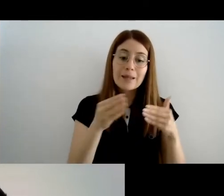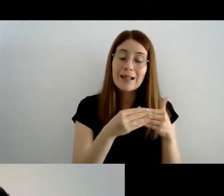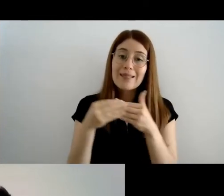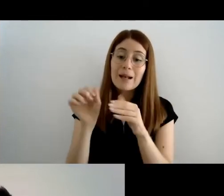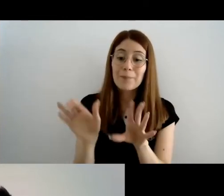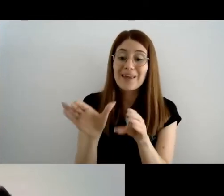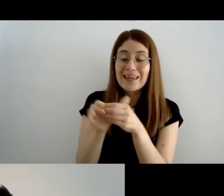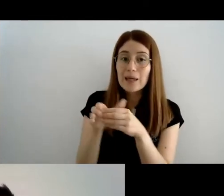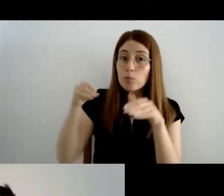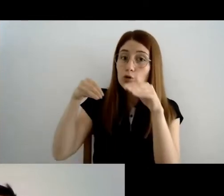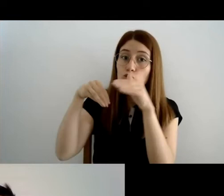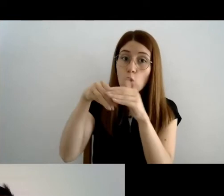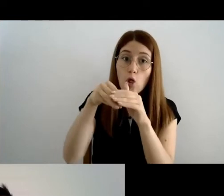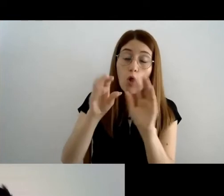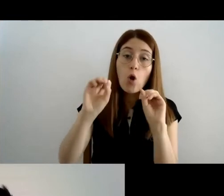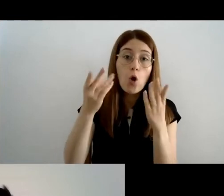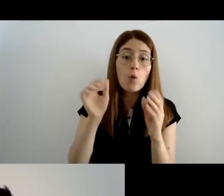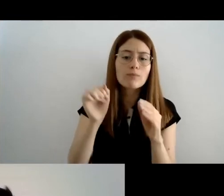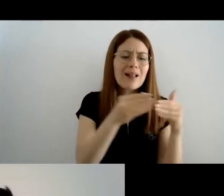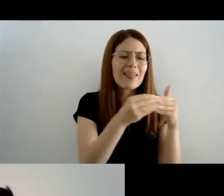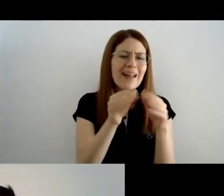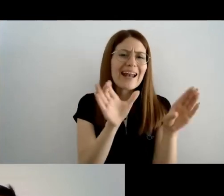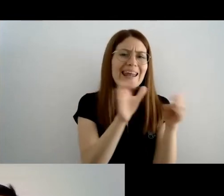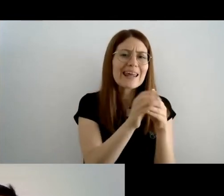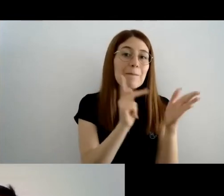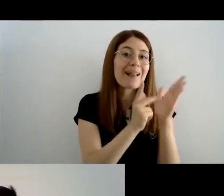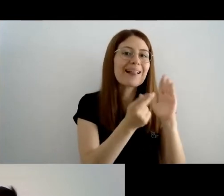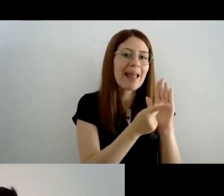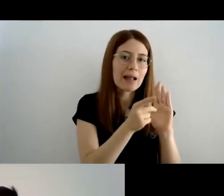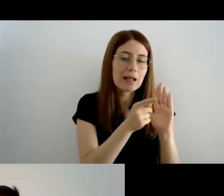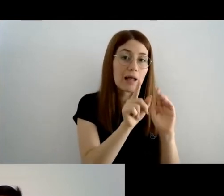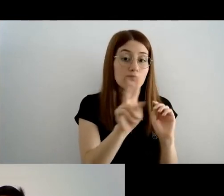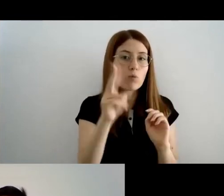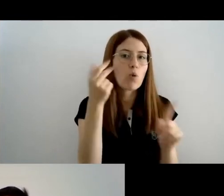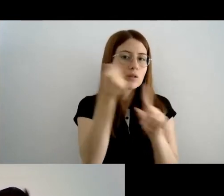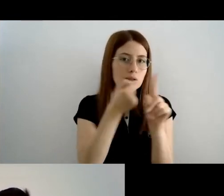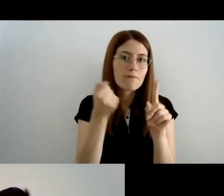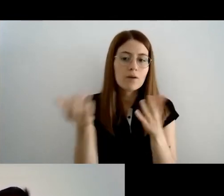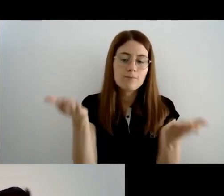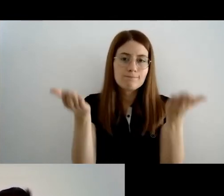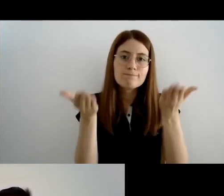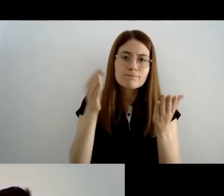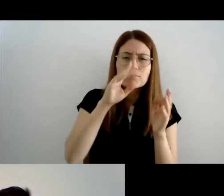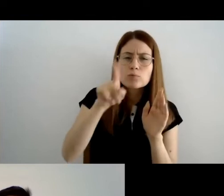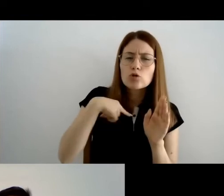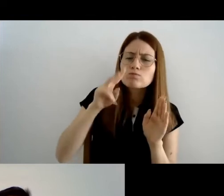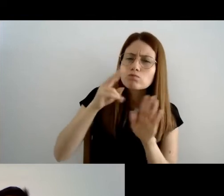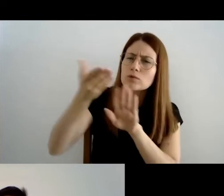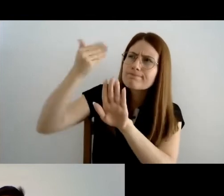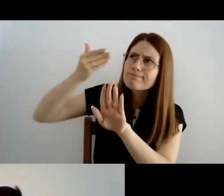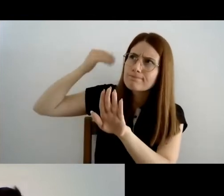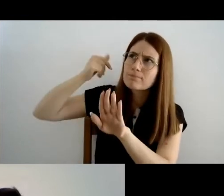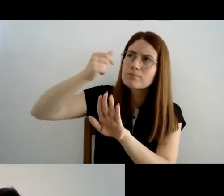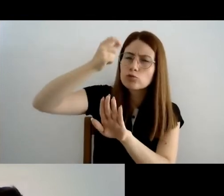de jogadores ou liderar uma equipa técnica. É que são 2 desafios. Se nós olharmos para trás na história, aquilo que,